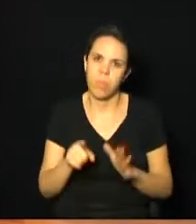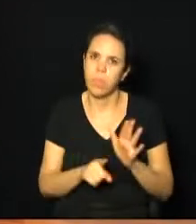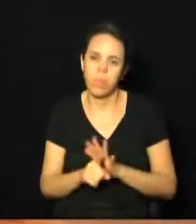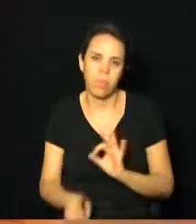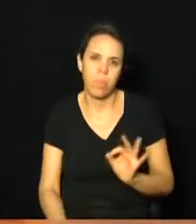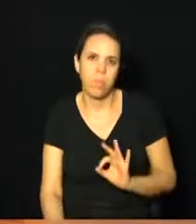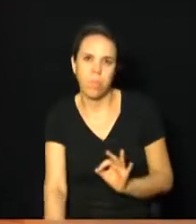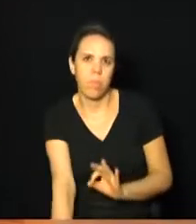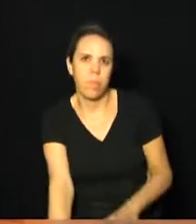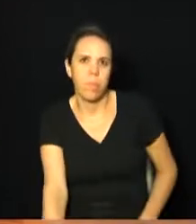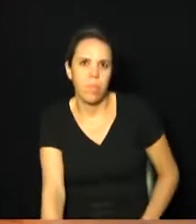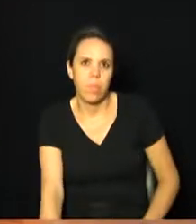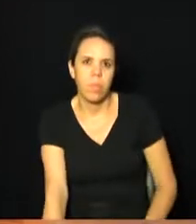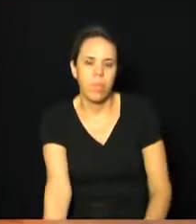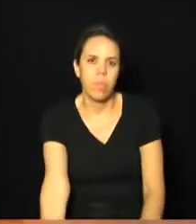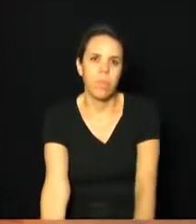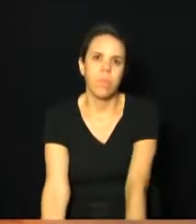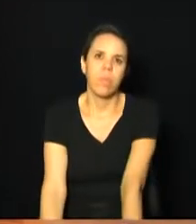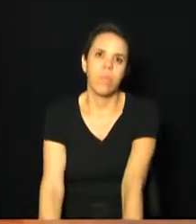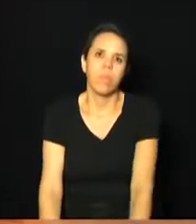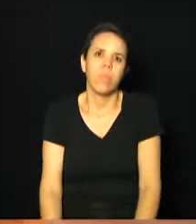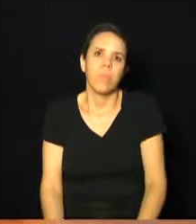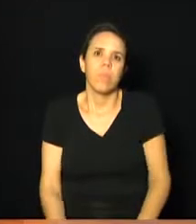pergunta, né? Mas alguma contribuição, tá bom?